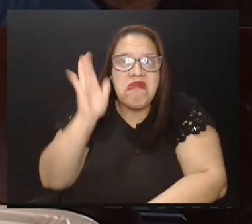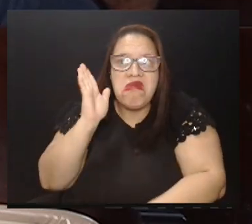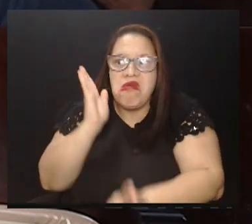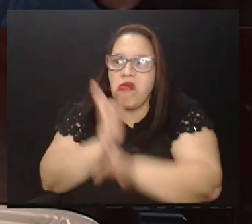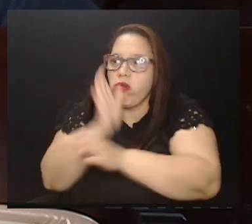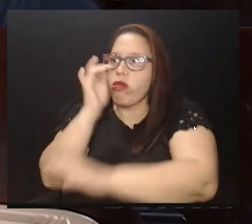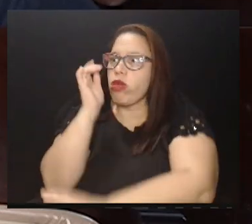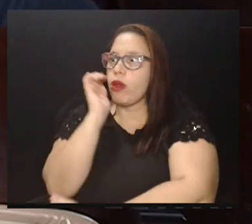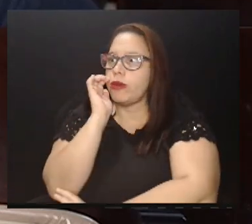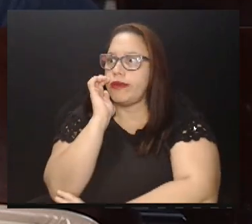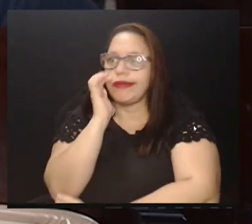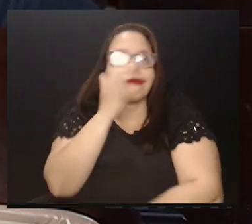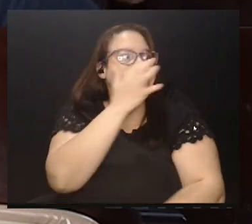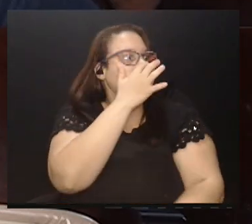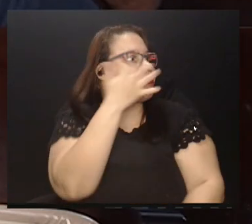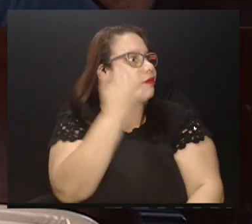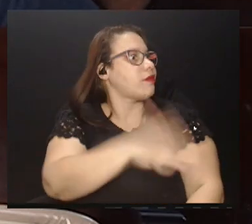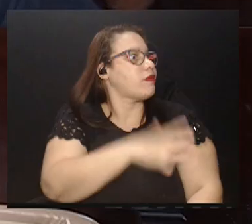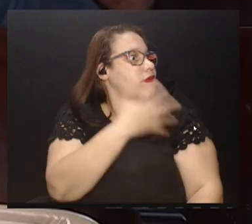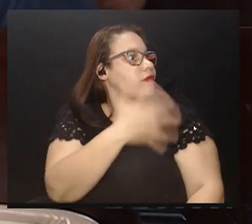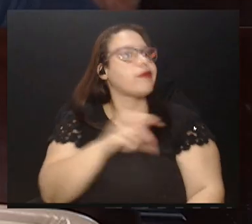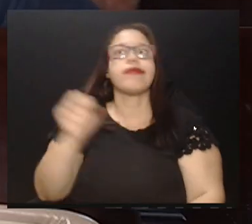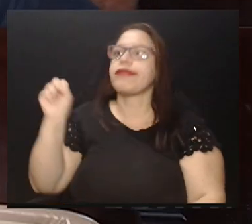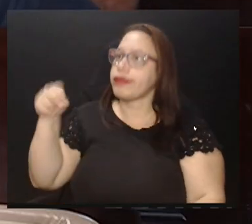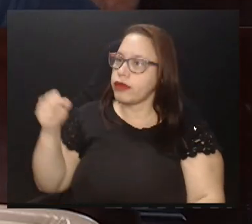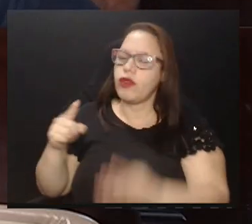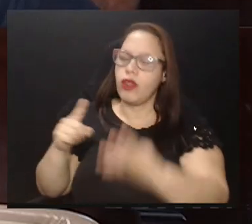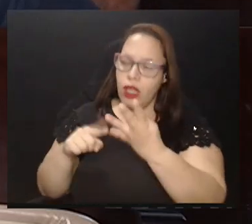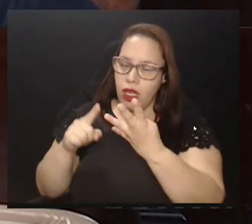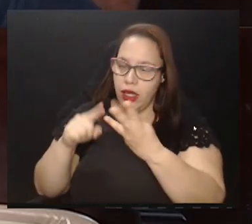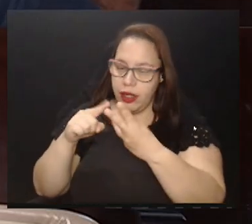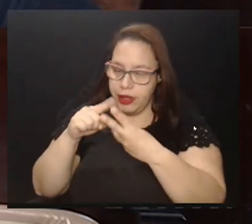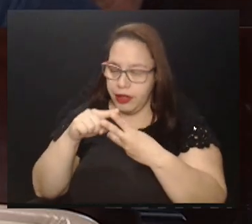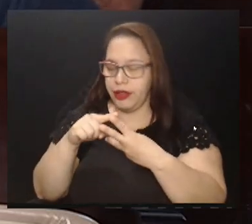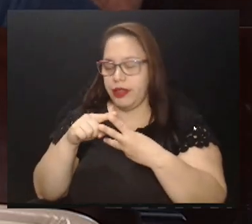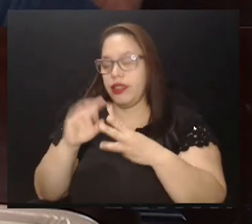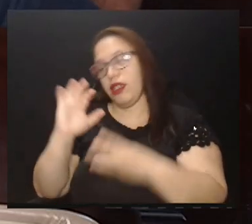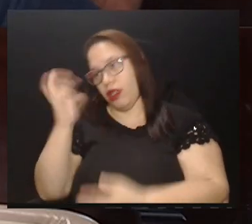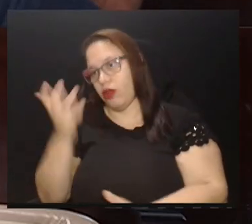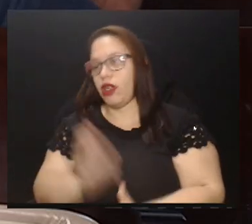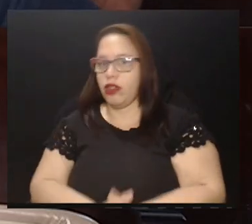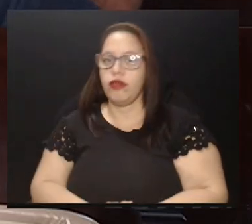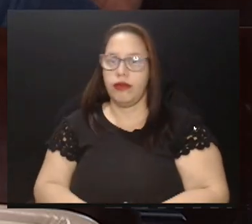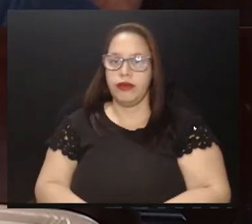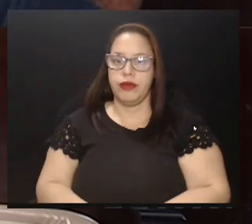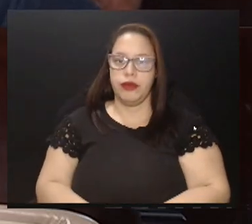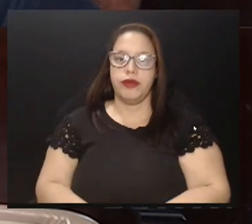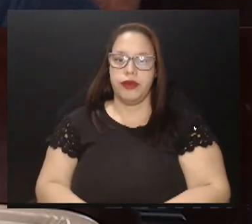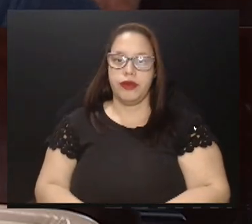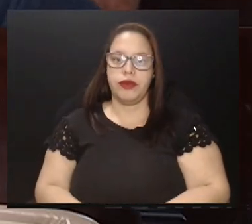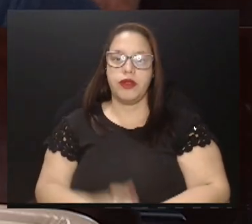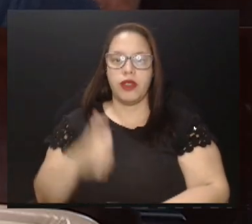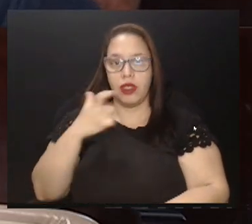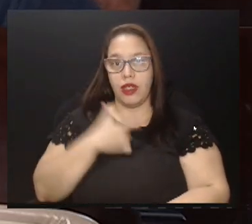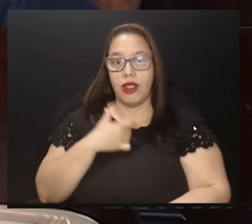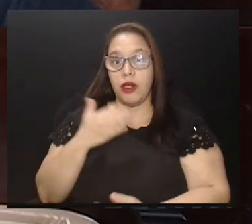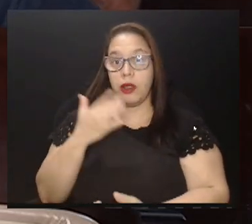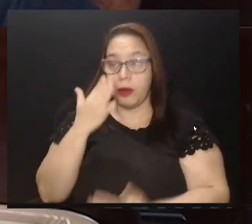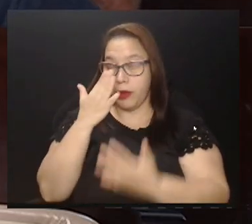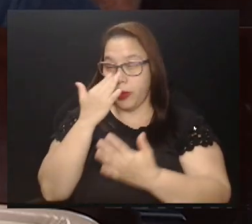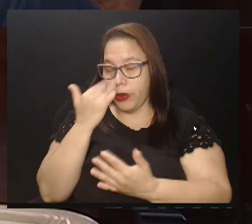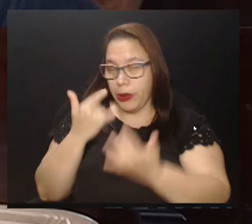você tem essas três modalidades, né, que acontecem. Eu me atraio demais pela